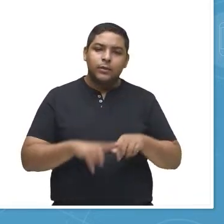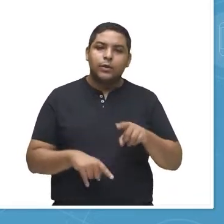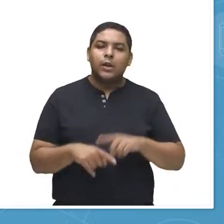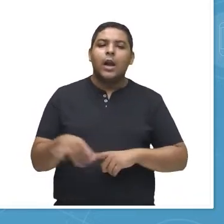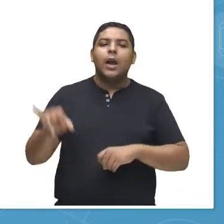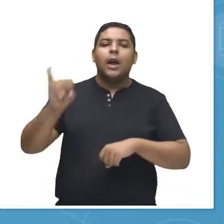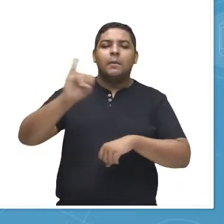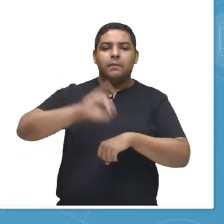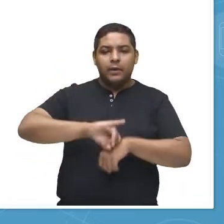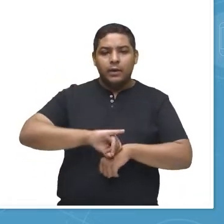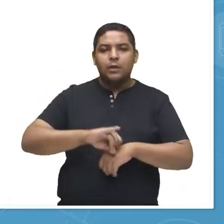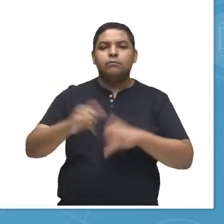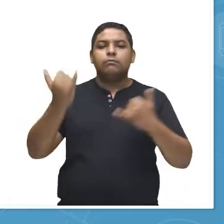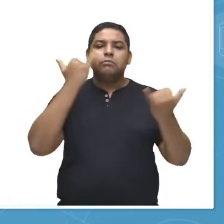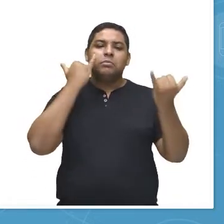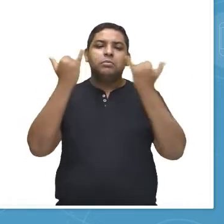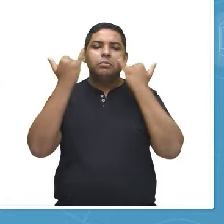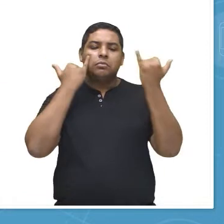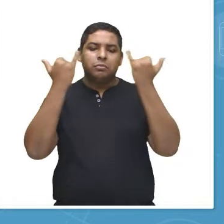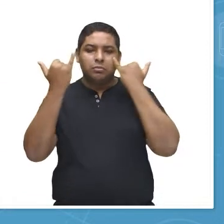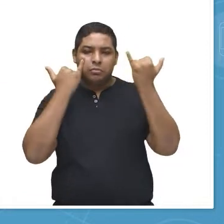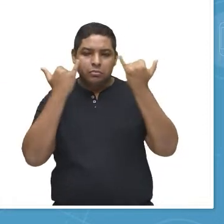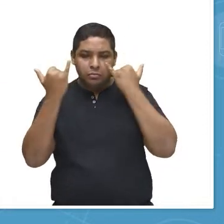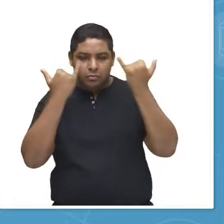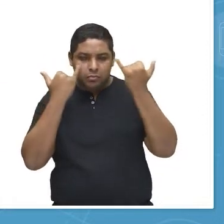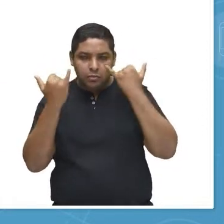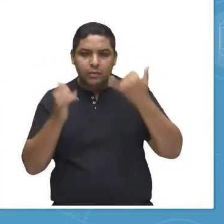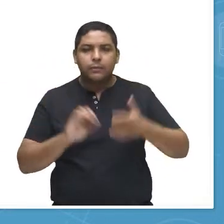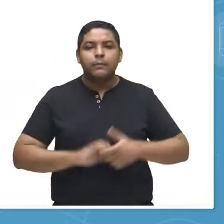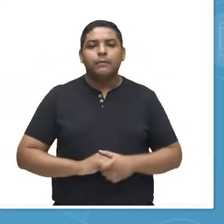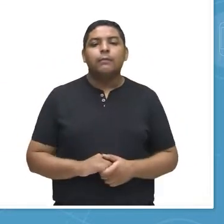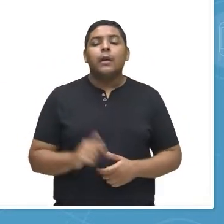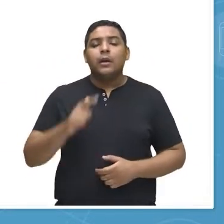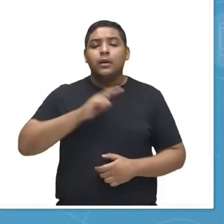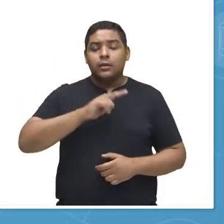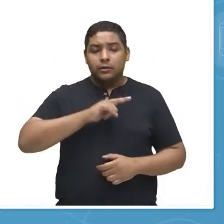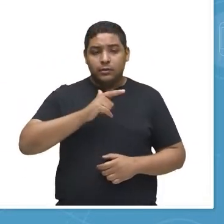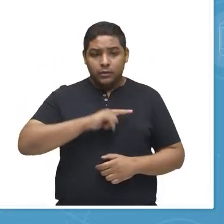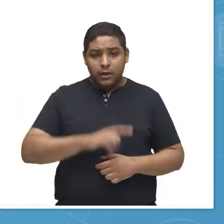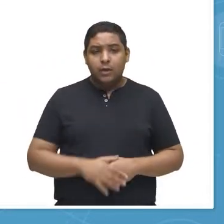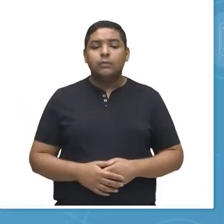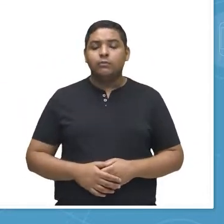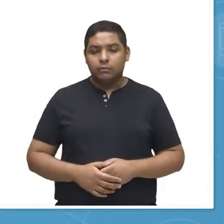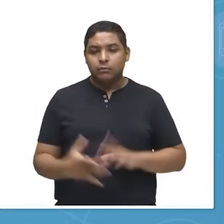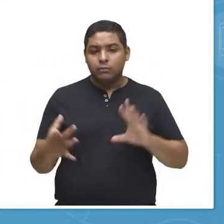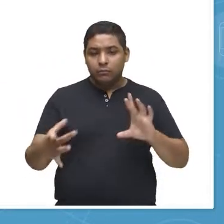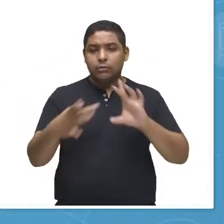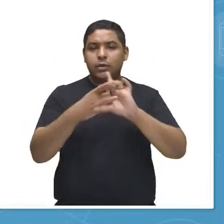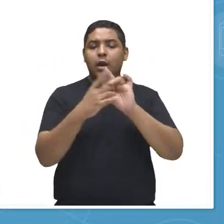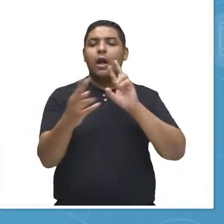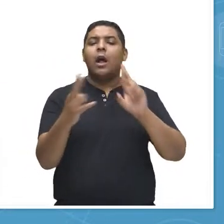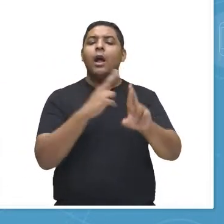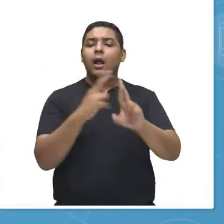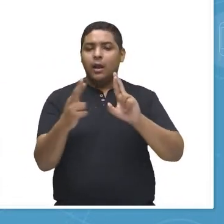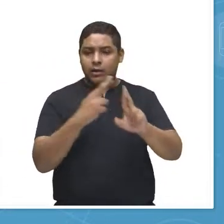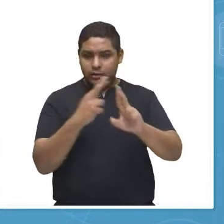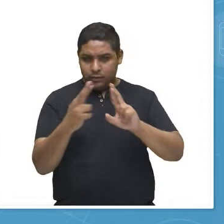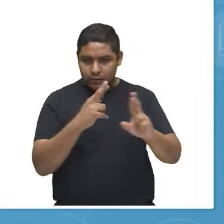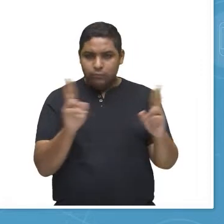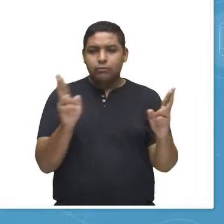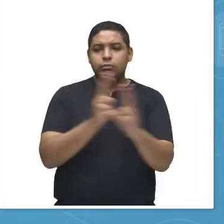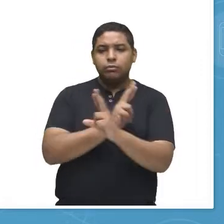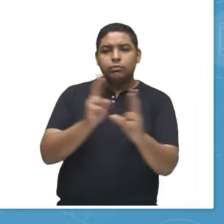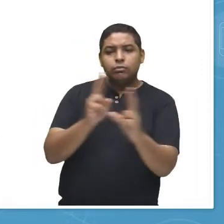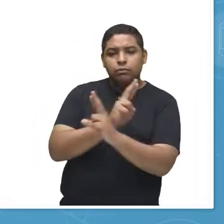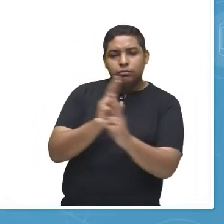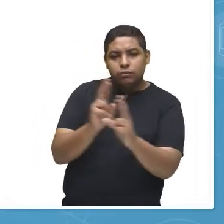as cidades da rede urbana de um país ou do mundo estabelecem relações entre si e um tipo de relação que depende